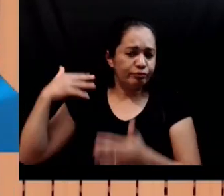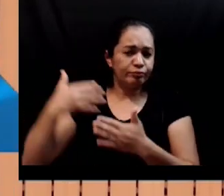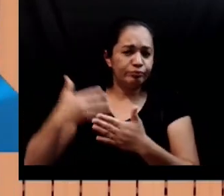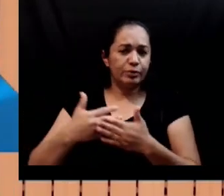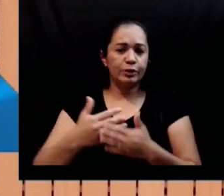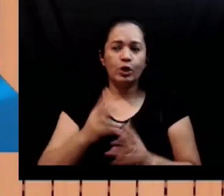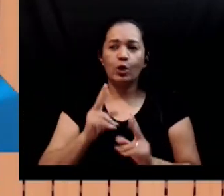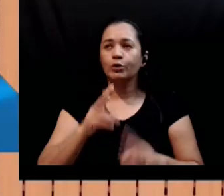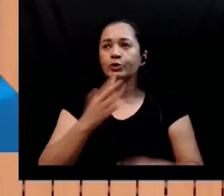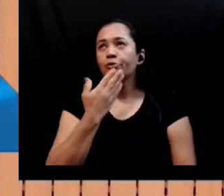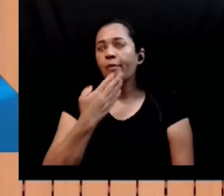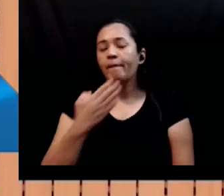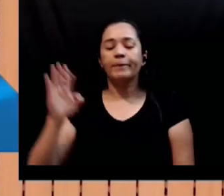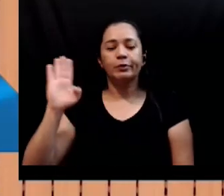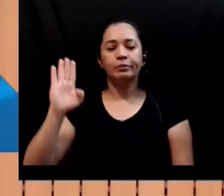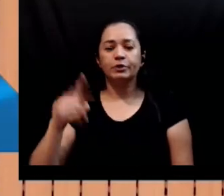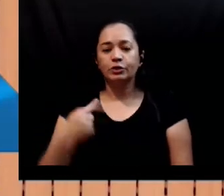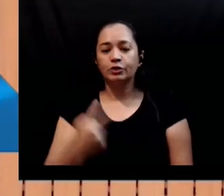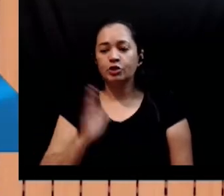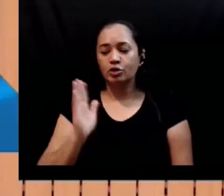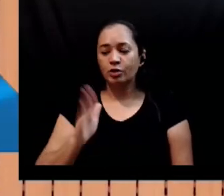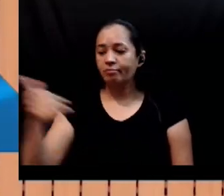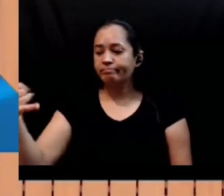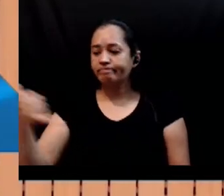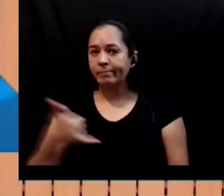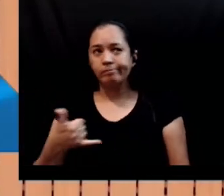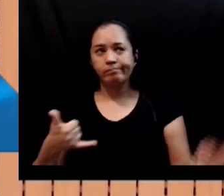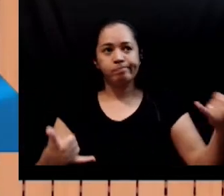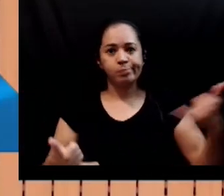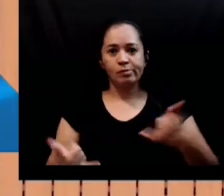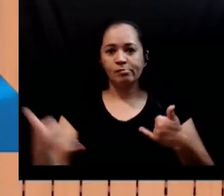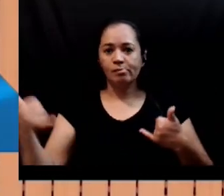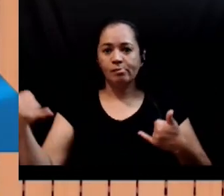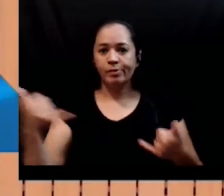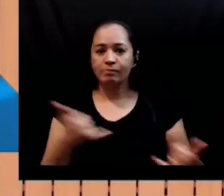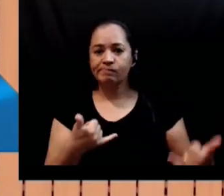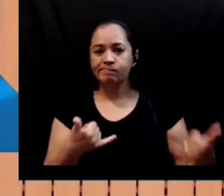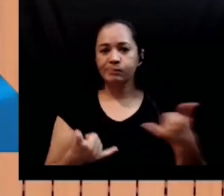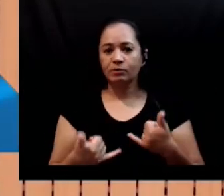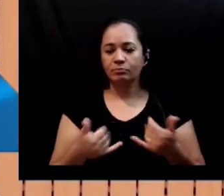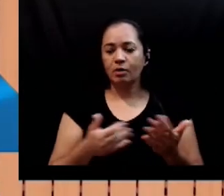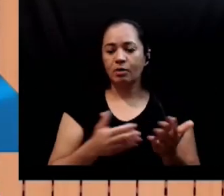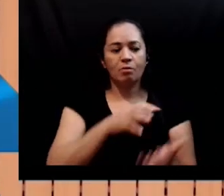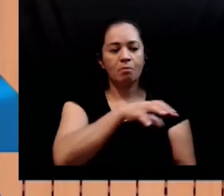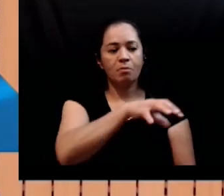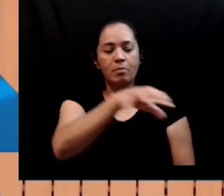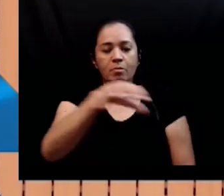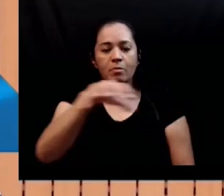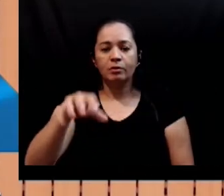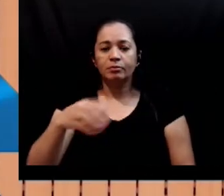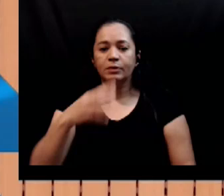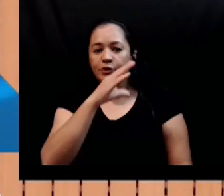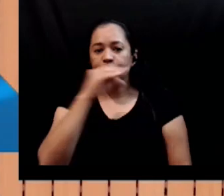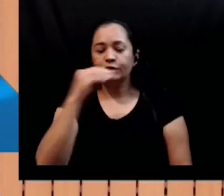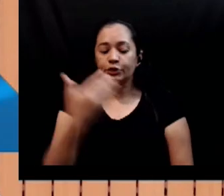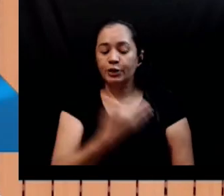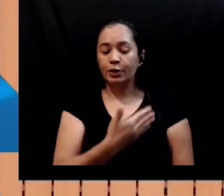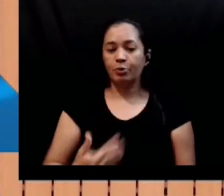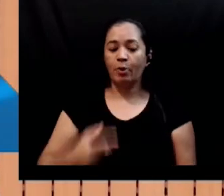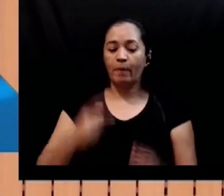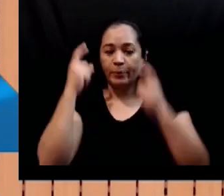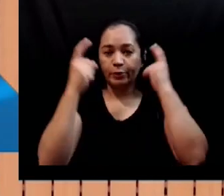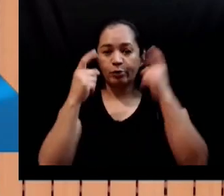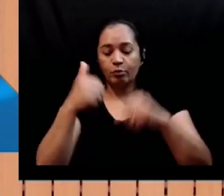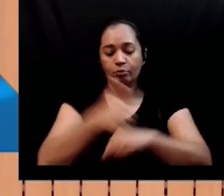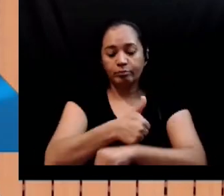e nós temos recebido aqui diversos segmentos dos servidores públicos preocupados com a questão do plano de carreira.